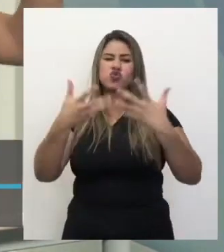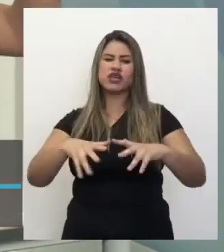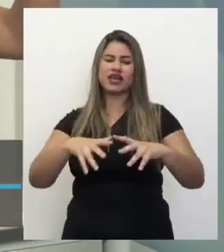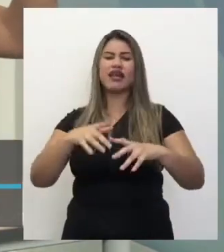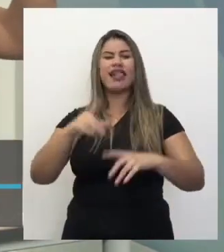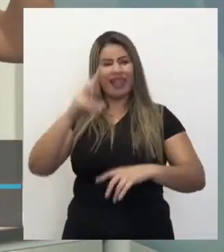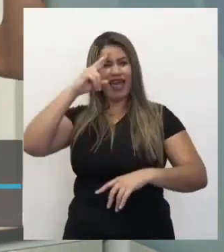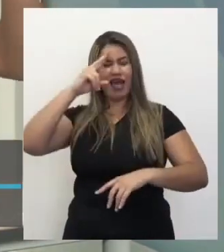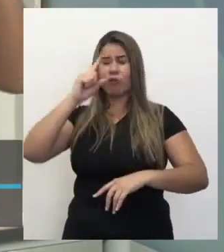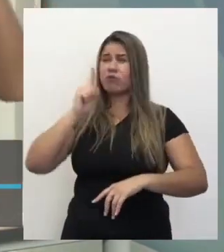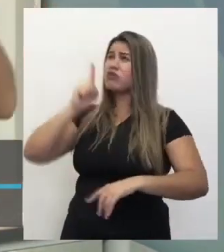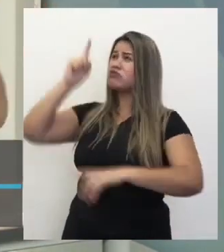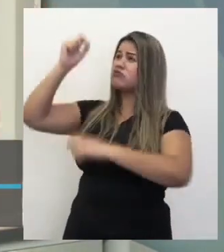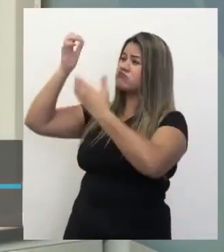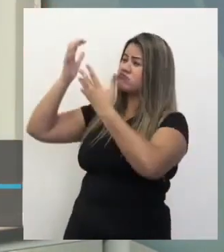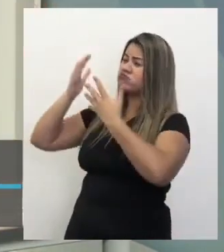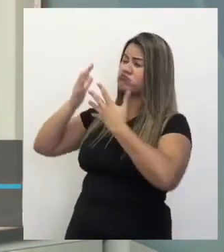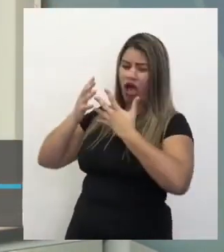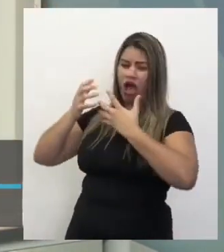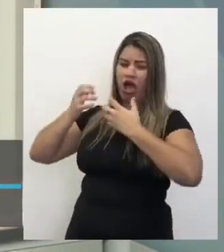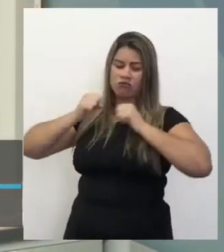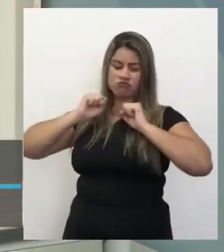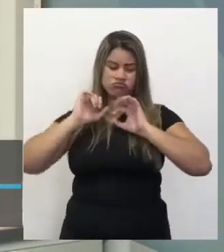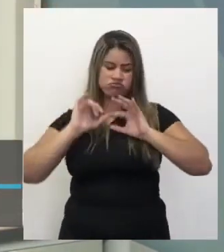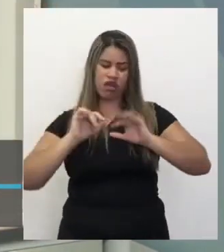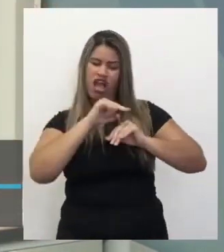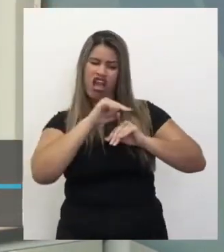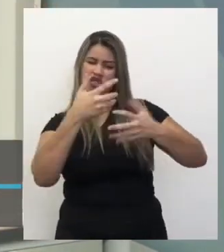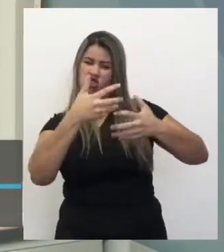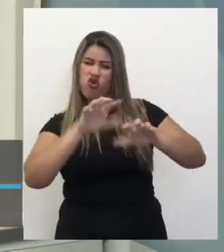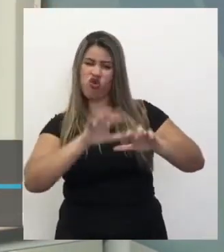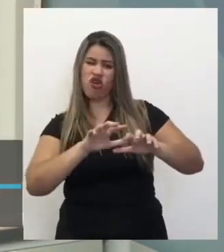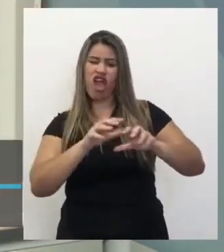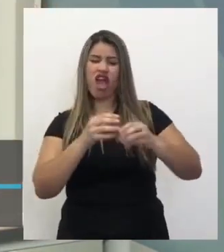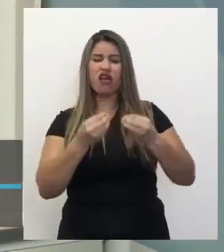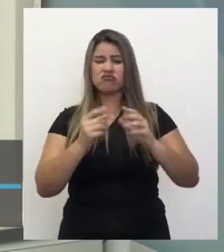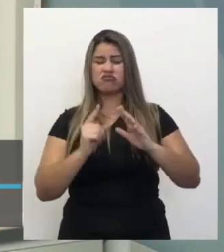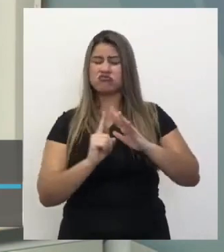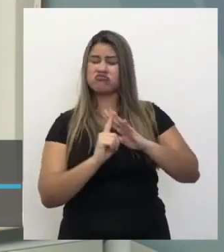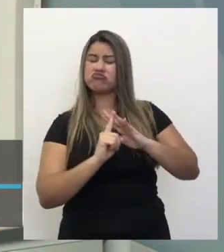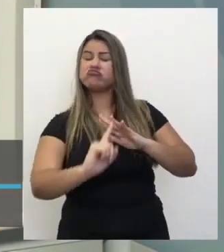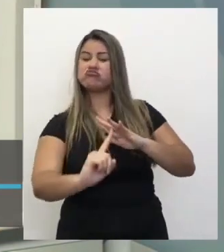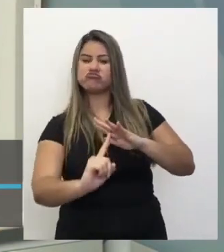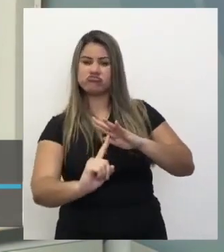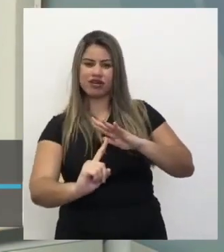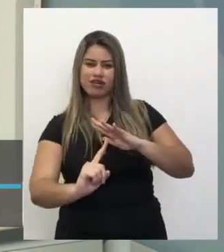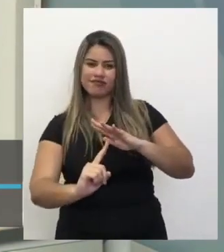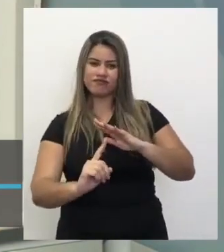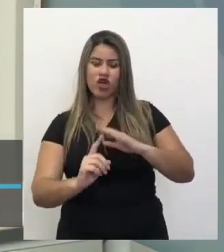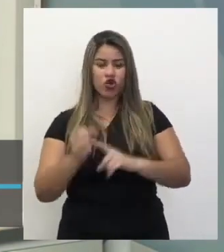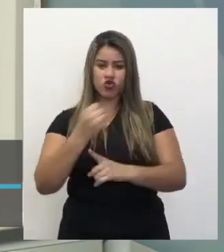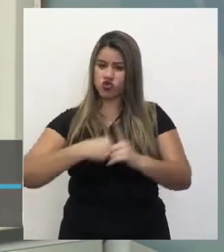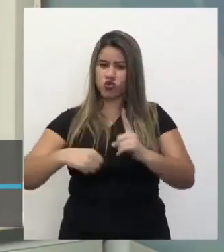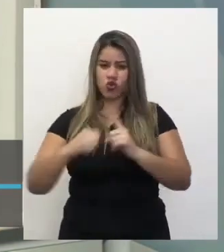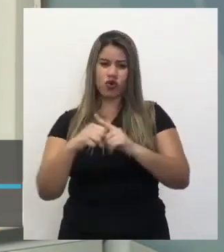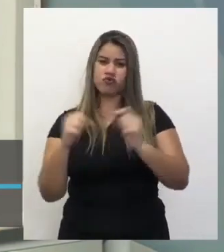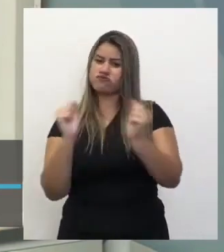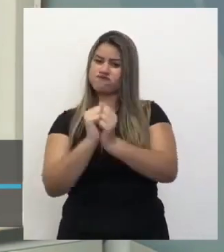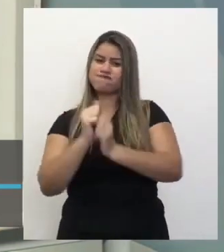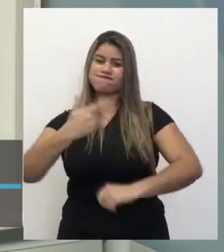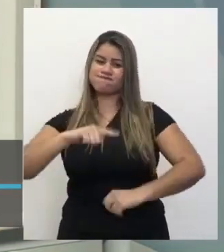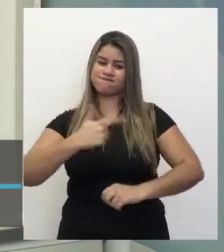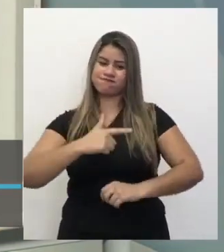vem lá de cima, que vai sendo transferido, né? Então, ele está à margem, né, dessa sociedade aqui. Então, ele é um